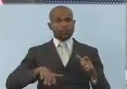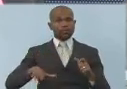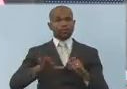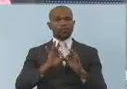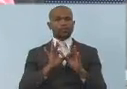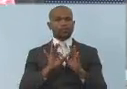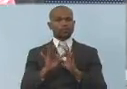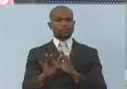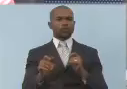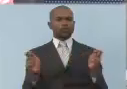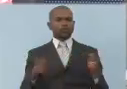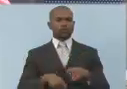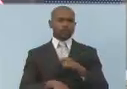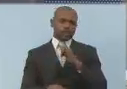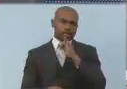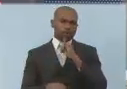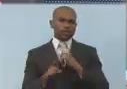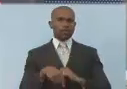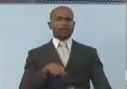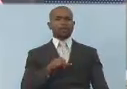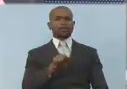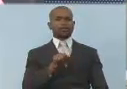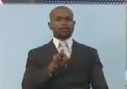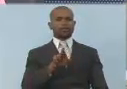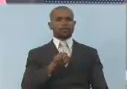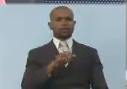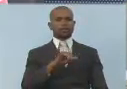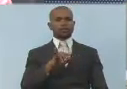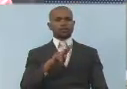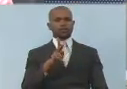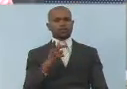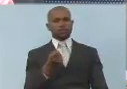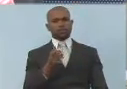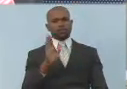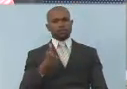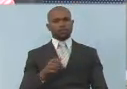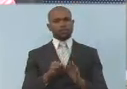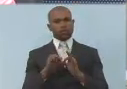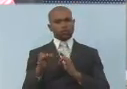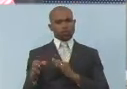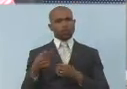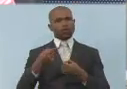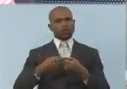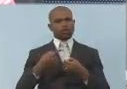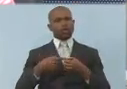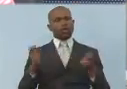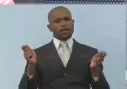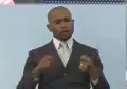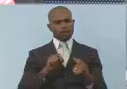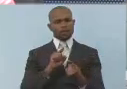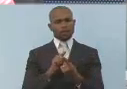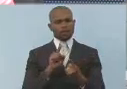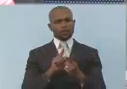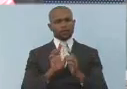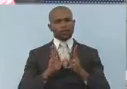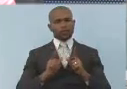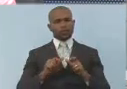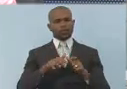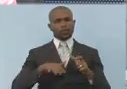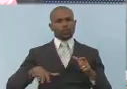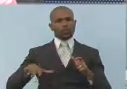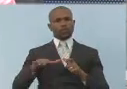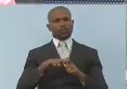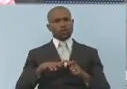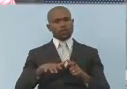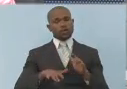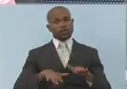distantes. Exemplo disso é o Aracilha, né, que já está lá na extremidade da cidade, e nós conseguimos atender toda a região, suprindo aí,